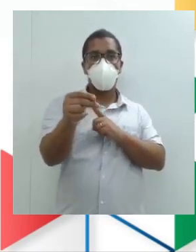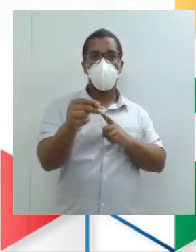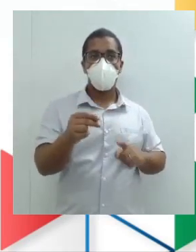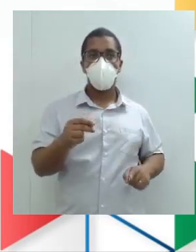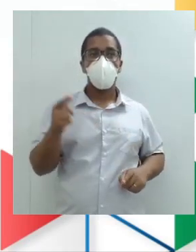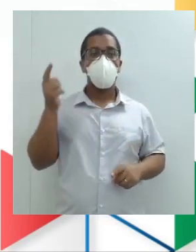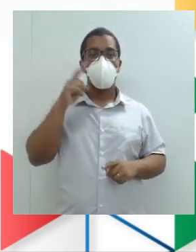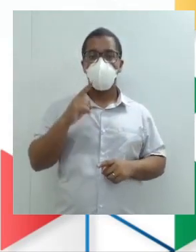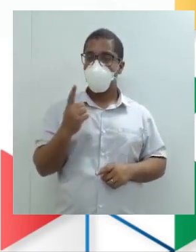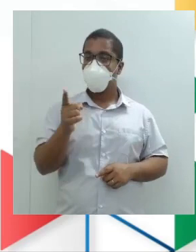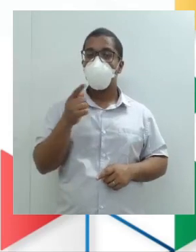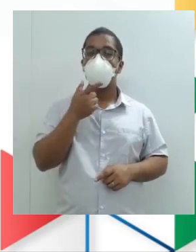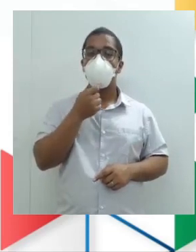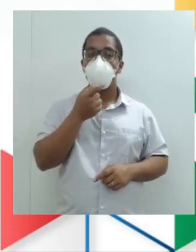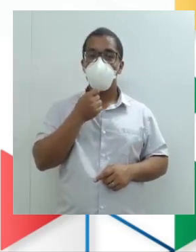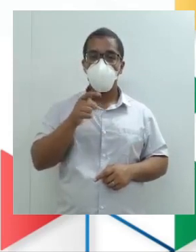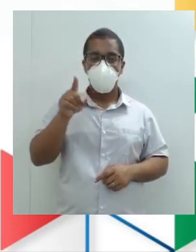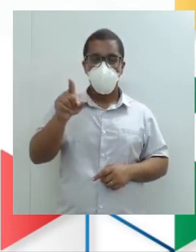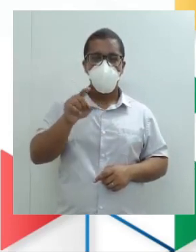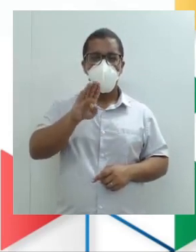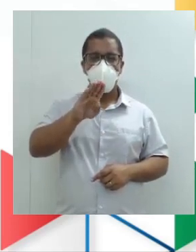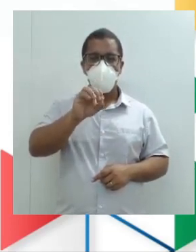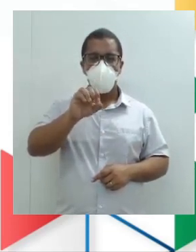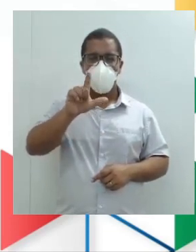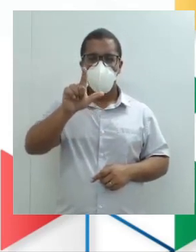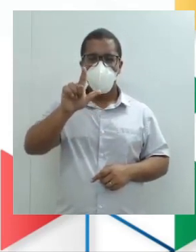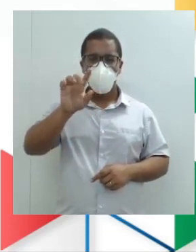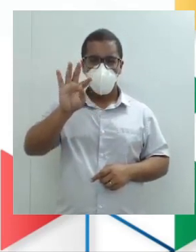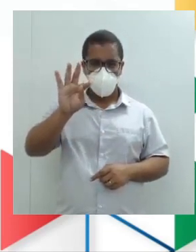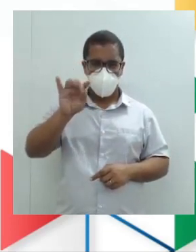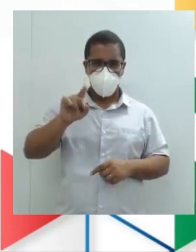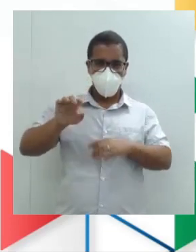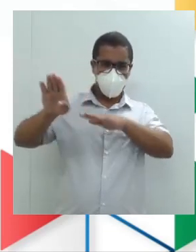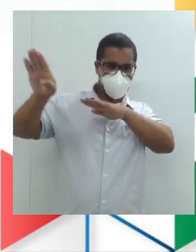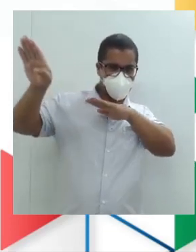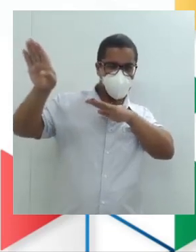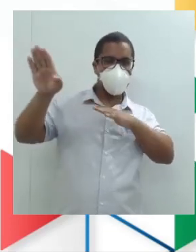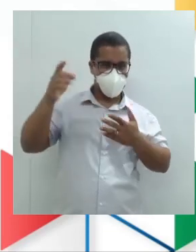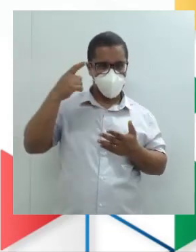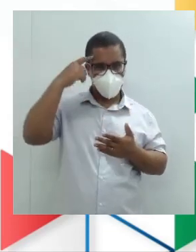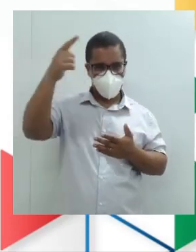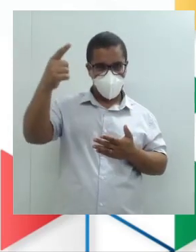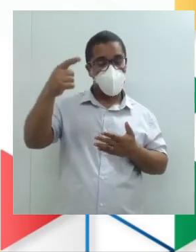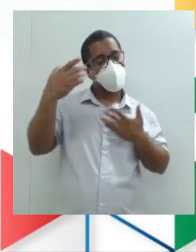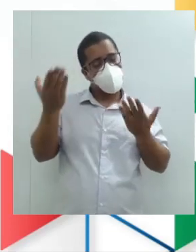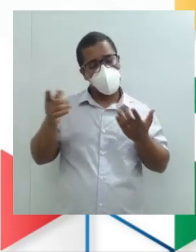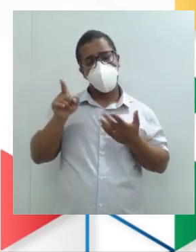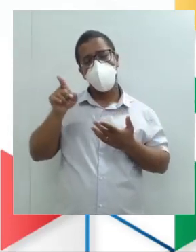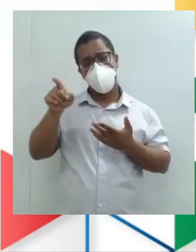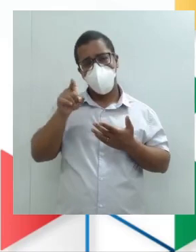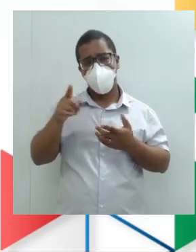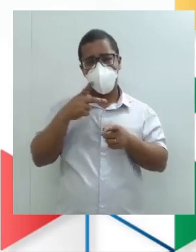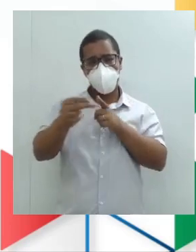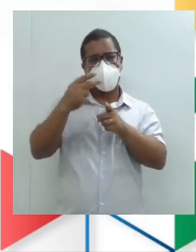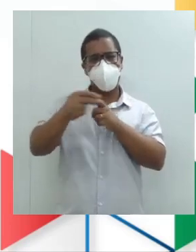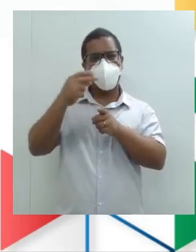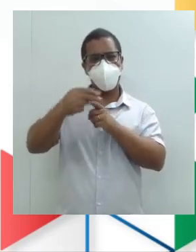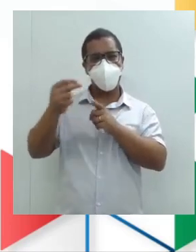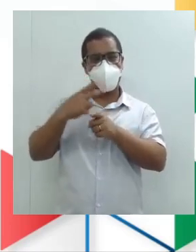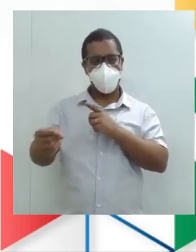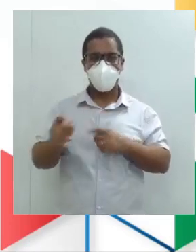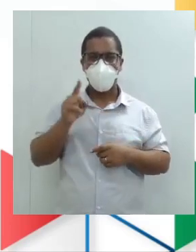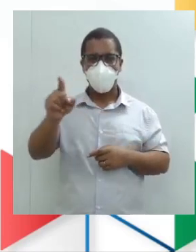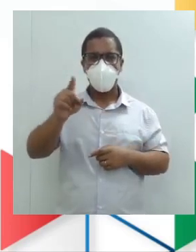atleta famosíssimo, o Usain Bolt, aquele que faz o raio, né? Bem legal. Usain Bolt, ele